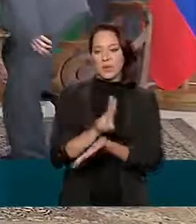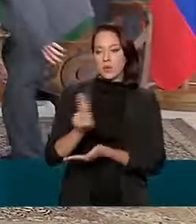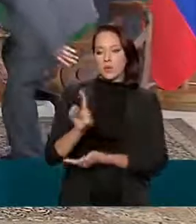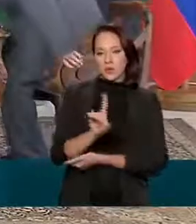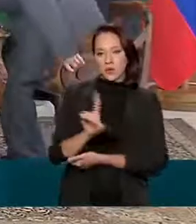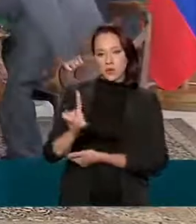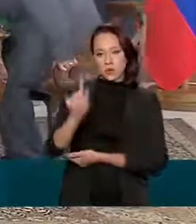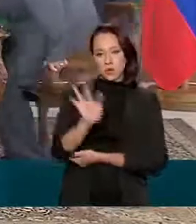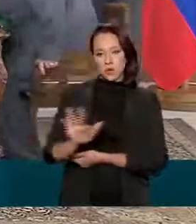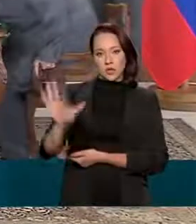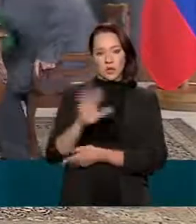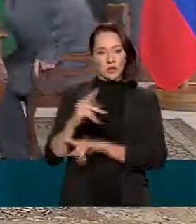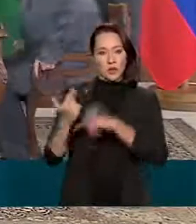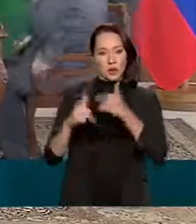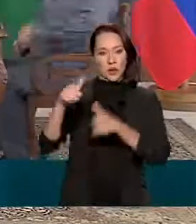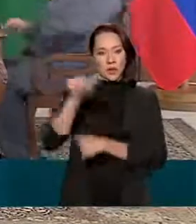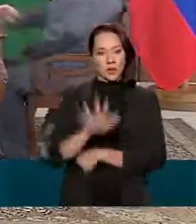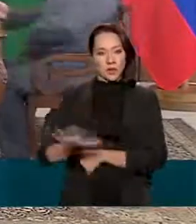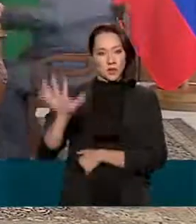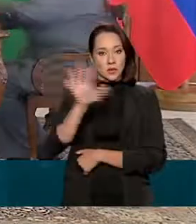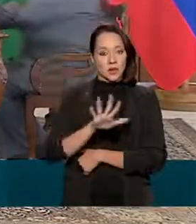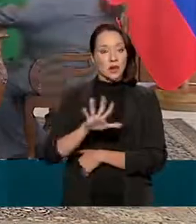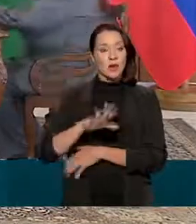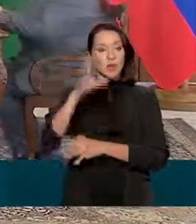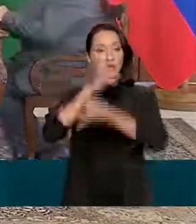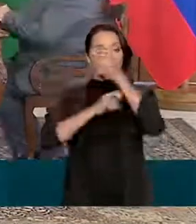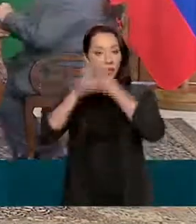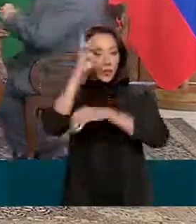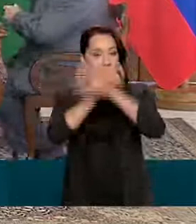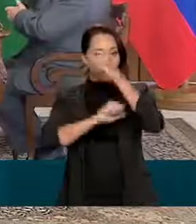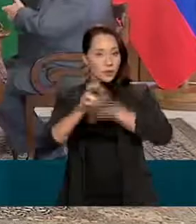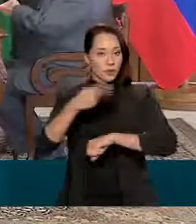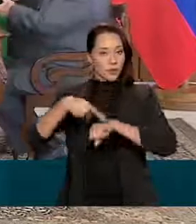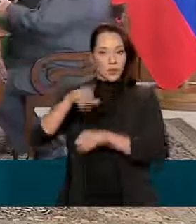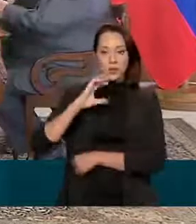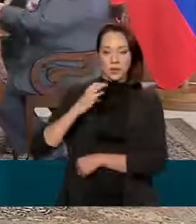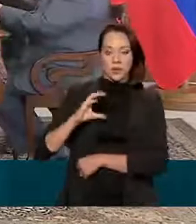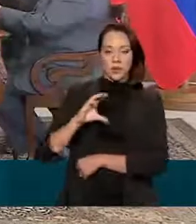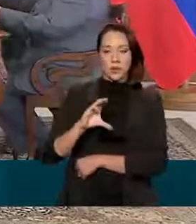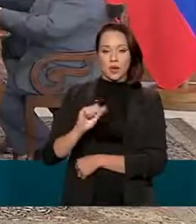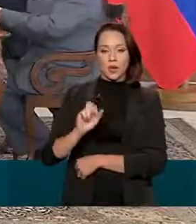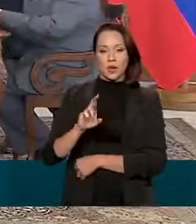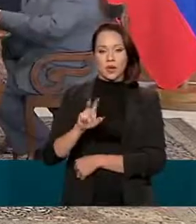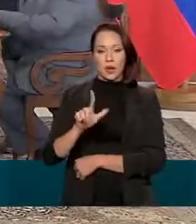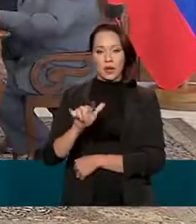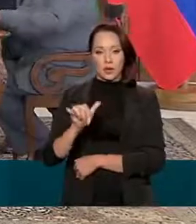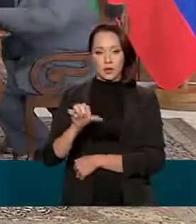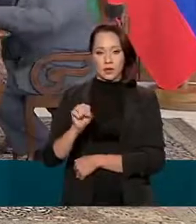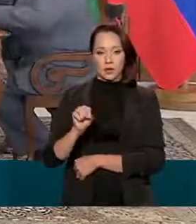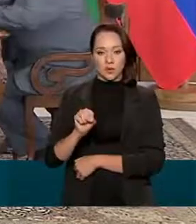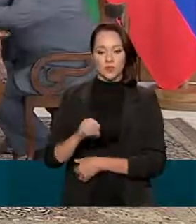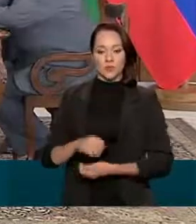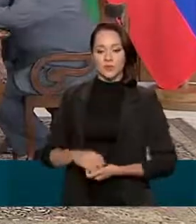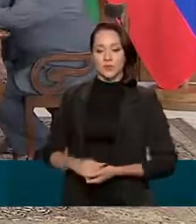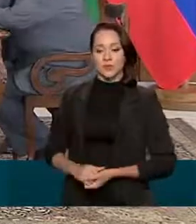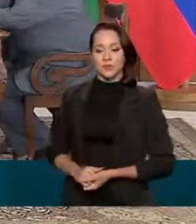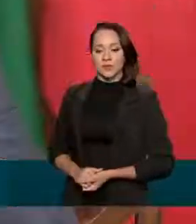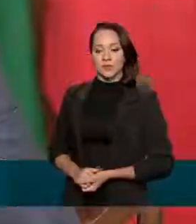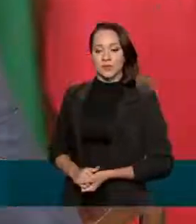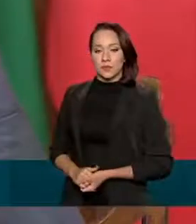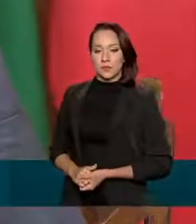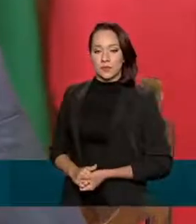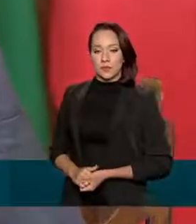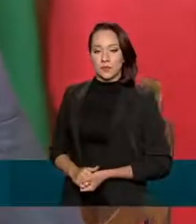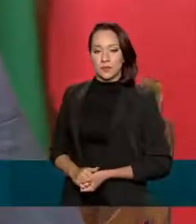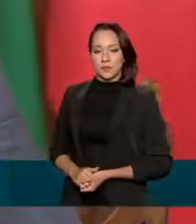nome do diretor-geral do serviço Nacional de aprendizagem da Colômbia Carlos Mário Estrada Molina